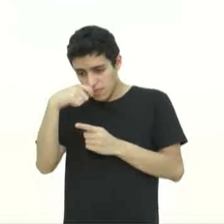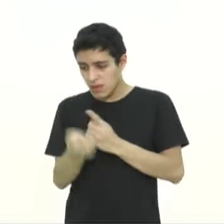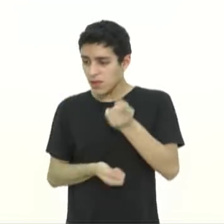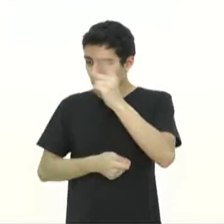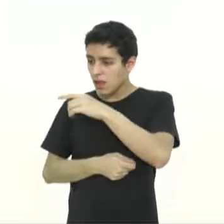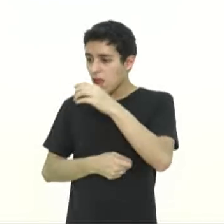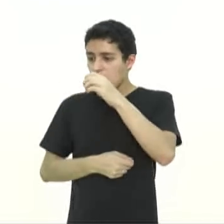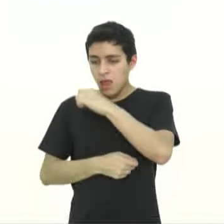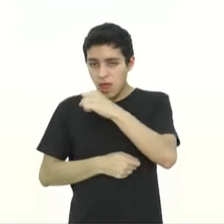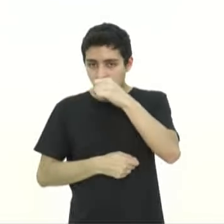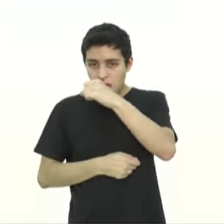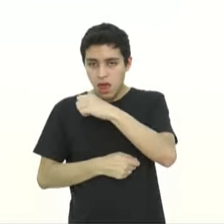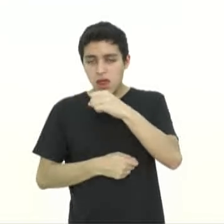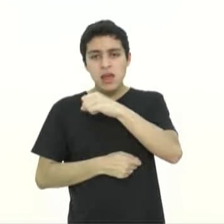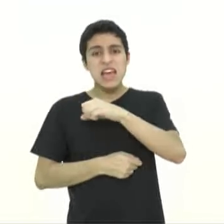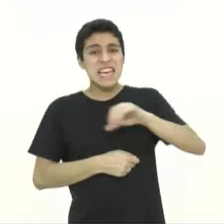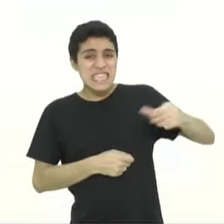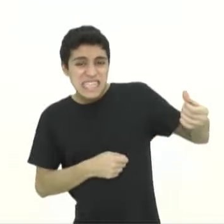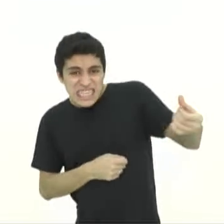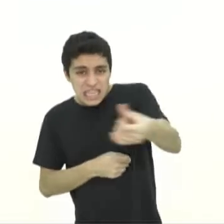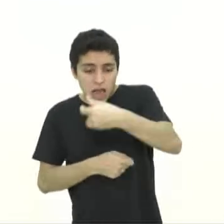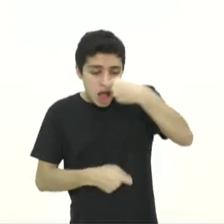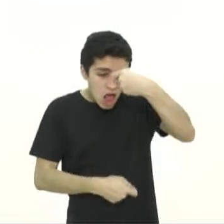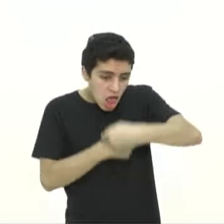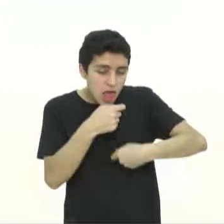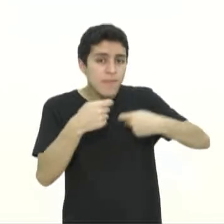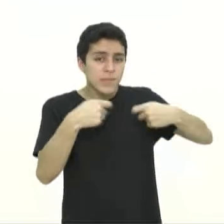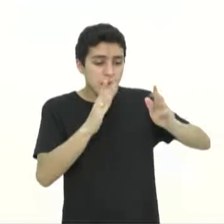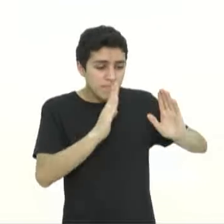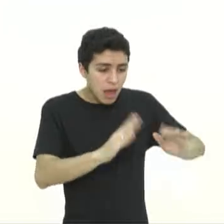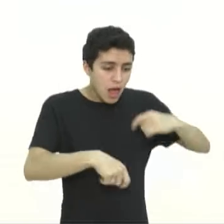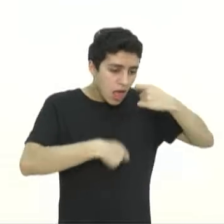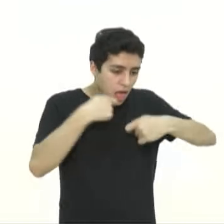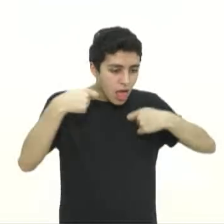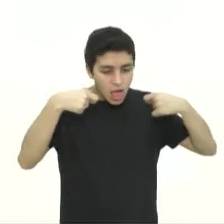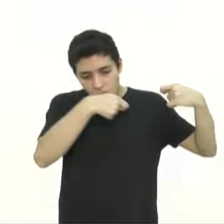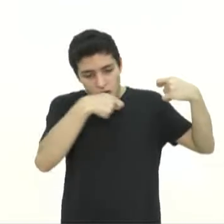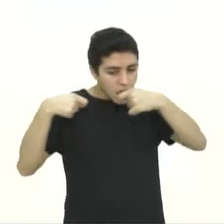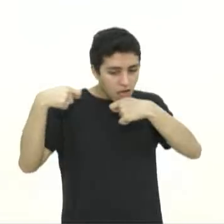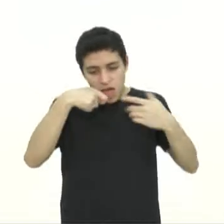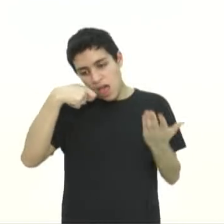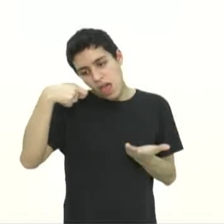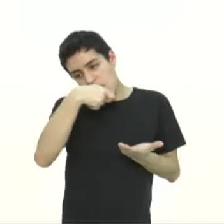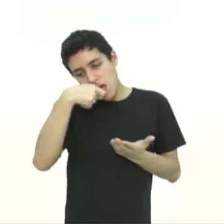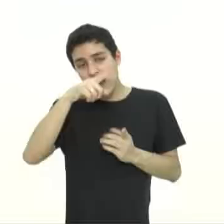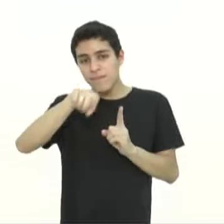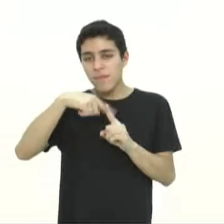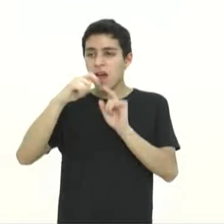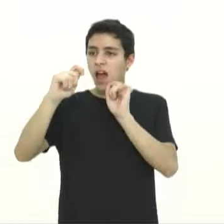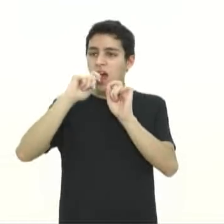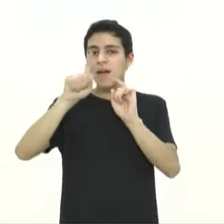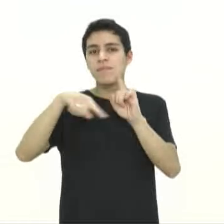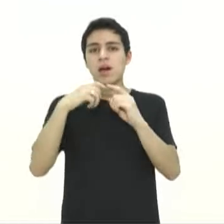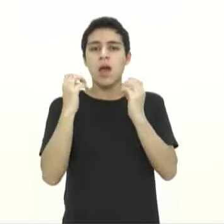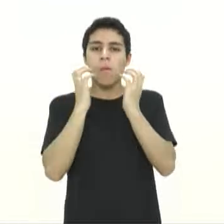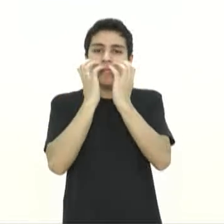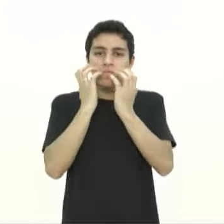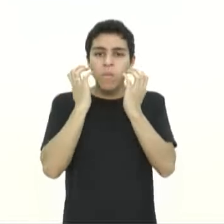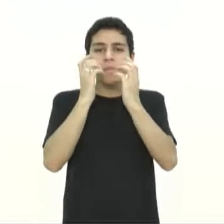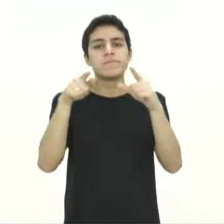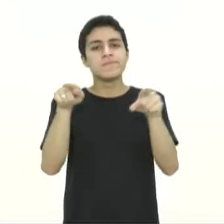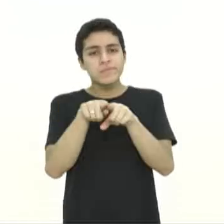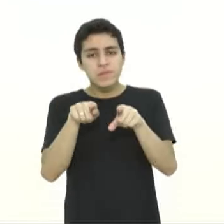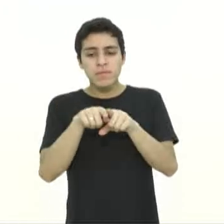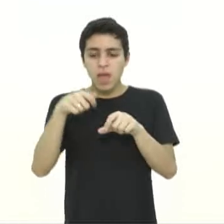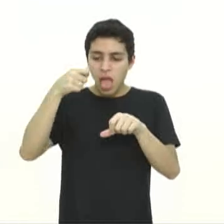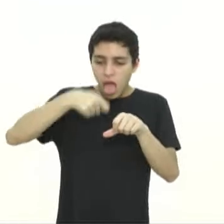da laranja, das 6 refeições e, enquanto tiver dentes, passar fio dental, massagear a gengiva, escovar